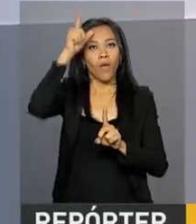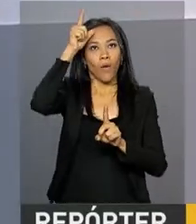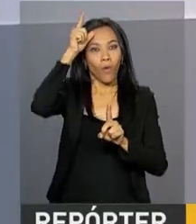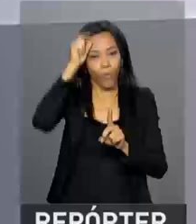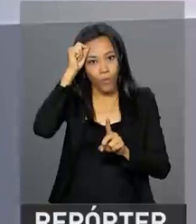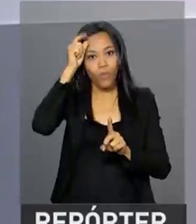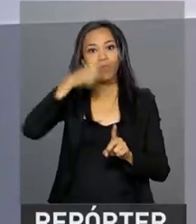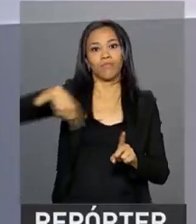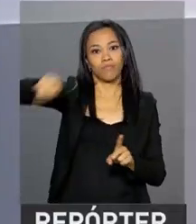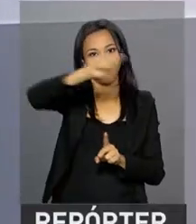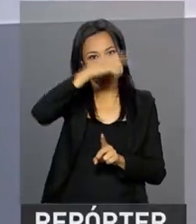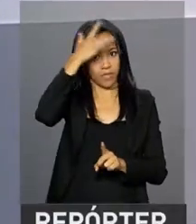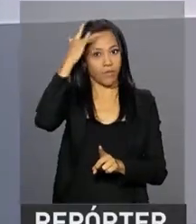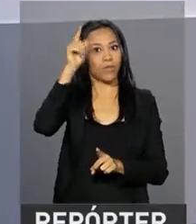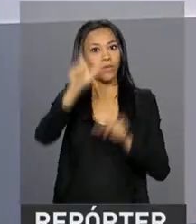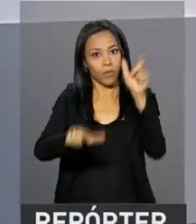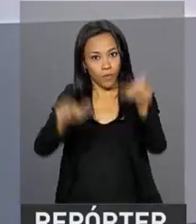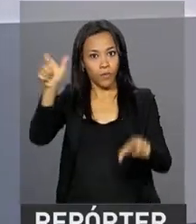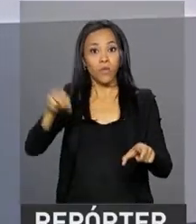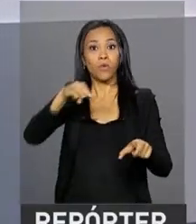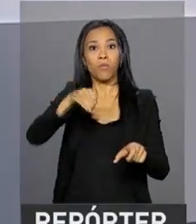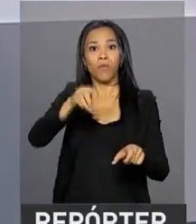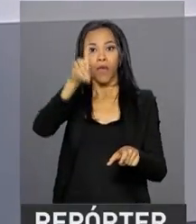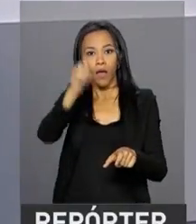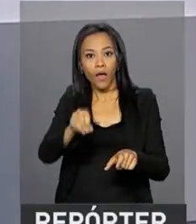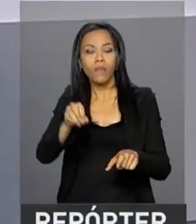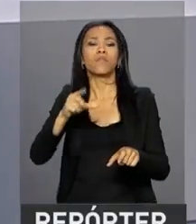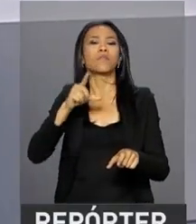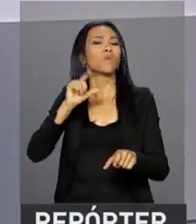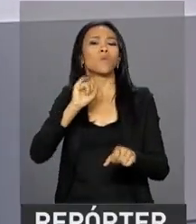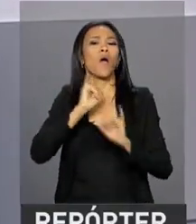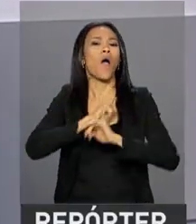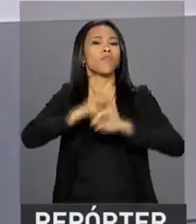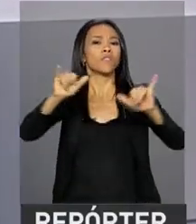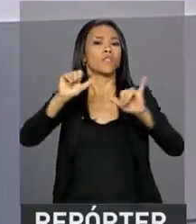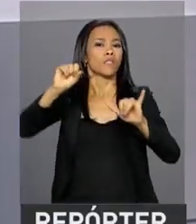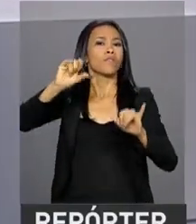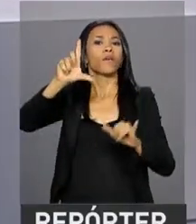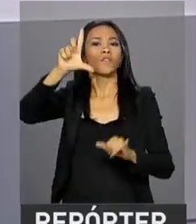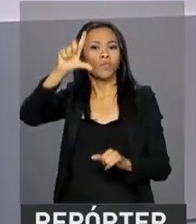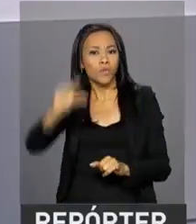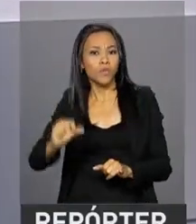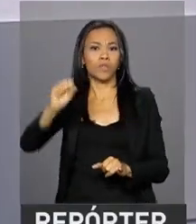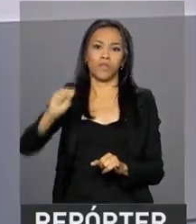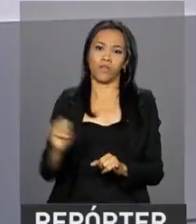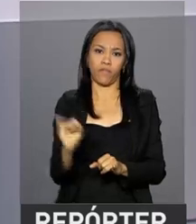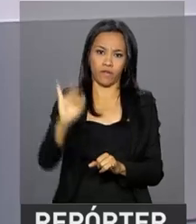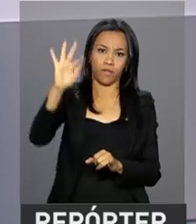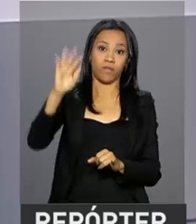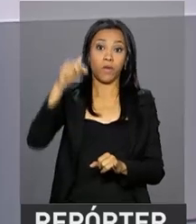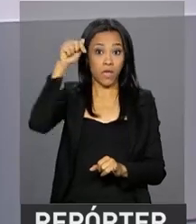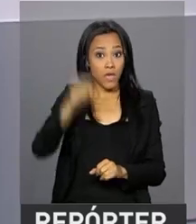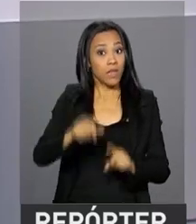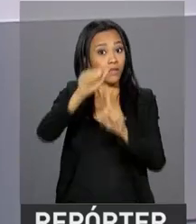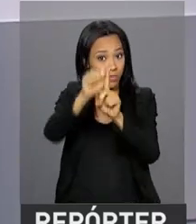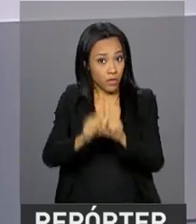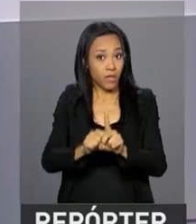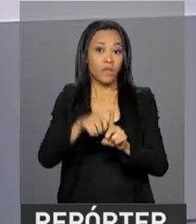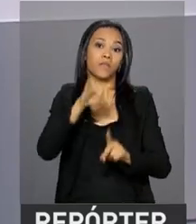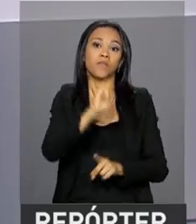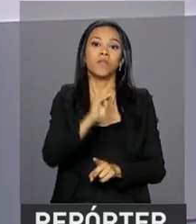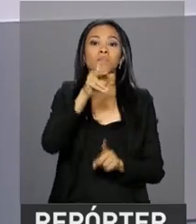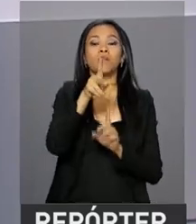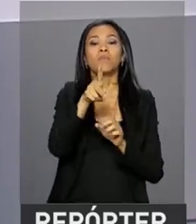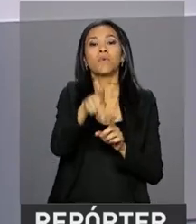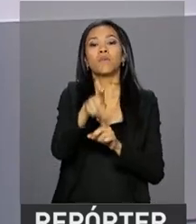do consumidor. O mercado financeiro prevê deflação. Segundo os analistas, a estimativa é que neste mês o IPCA, o Índice